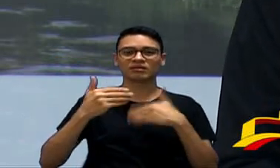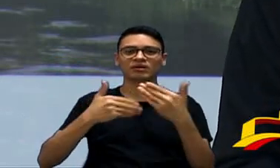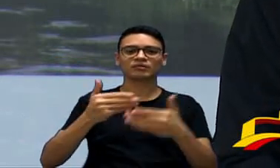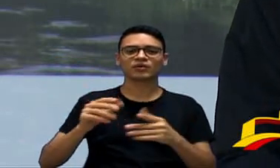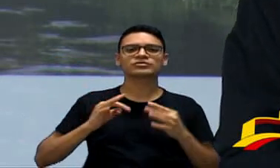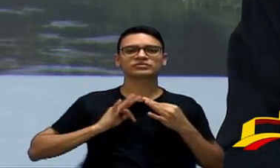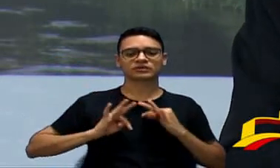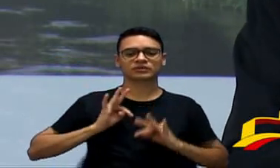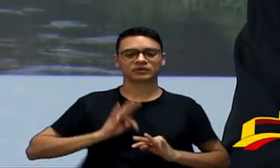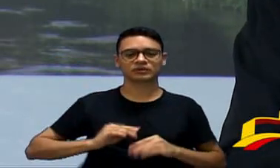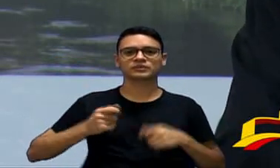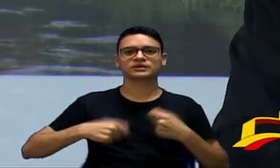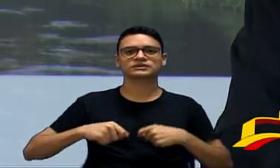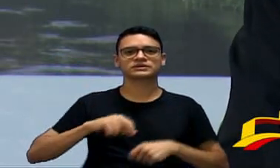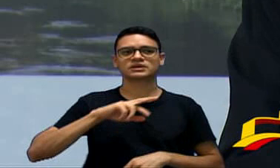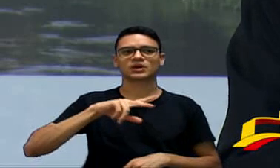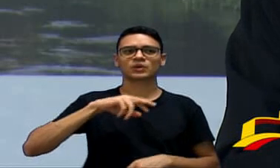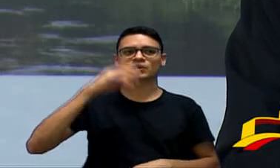cometeu o aborto